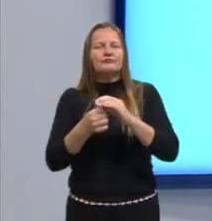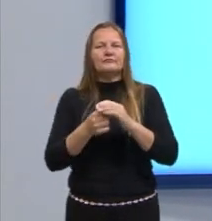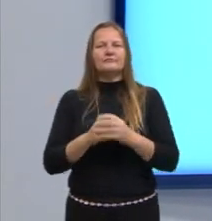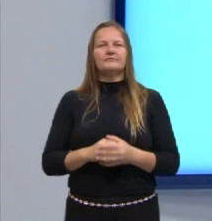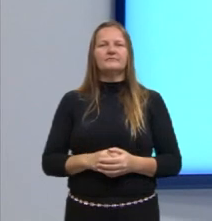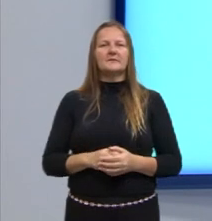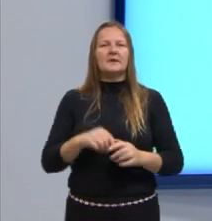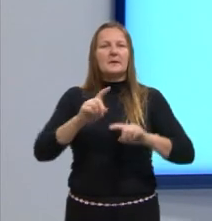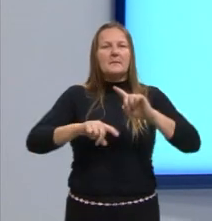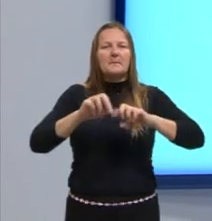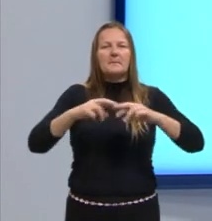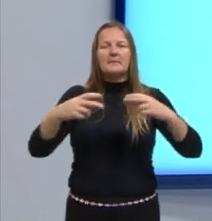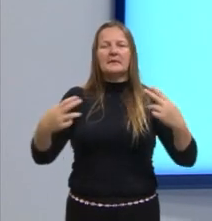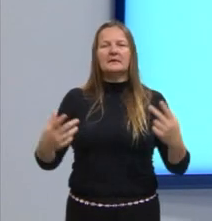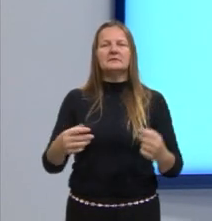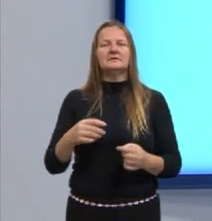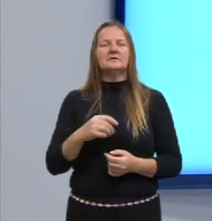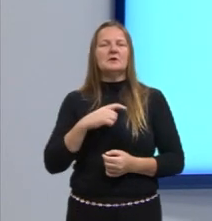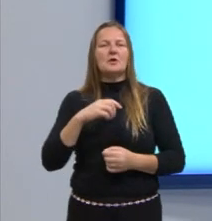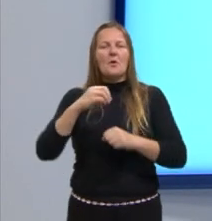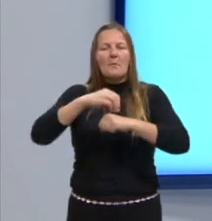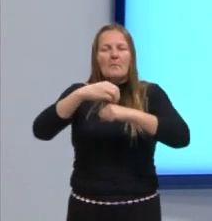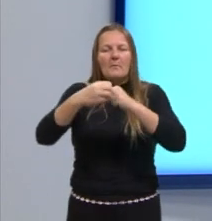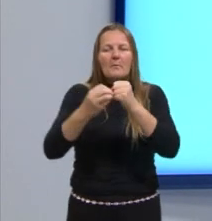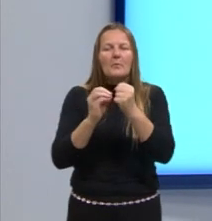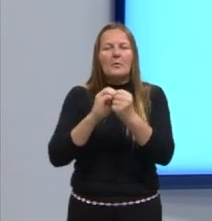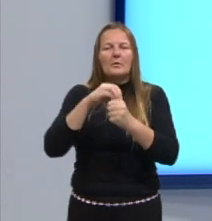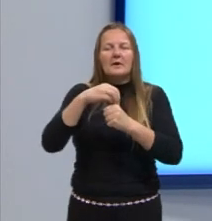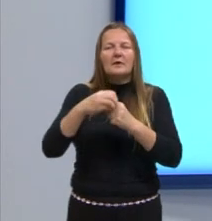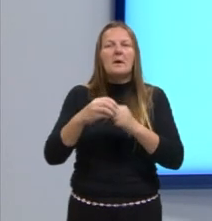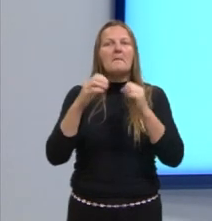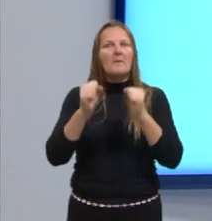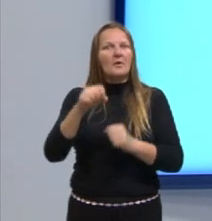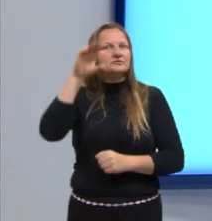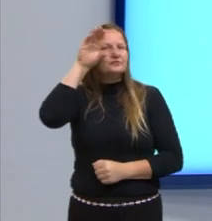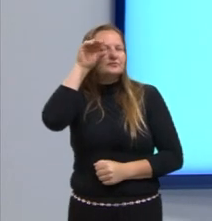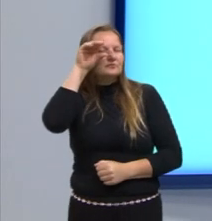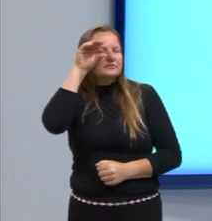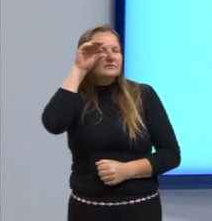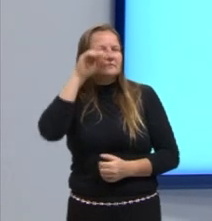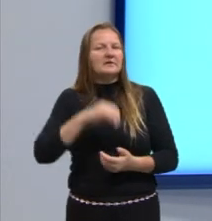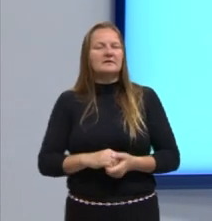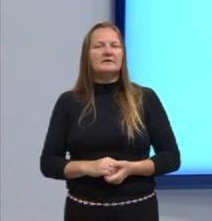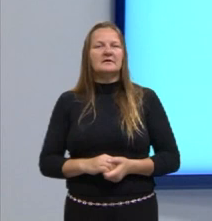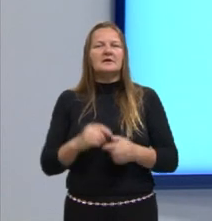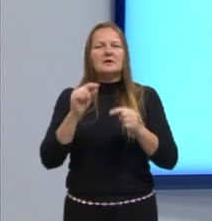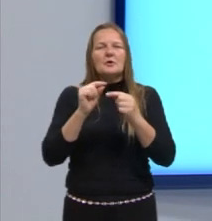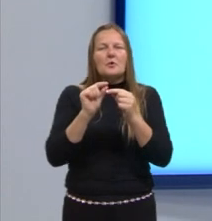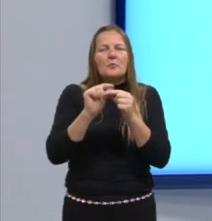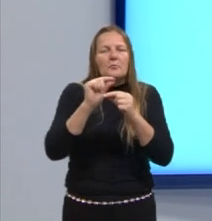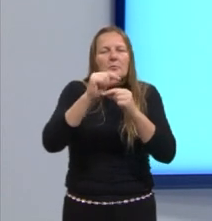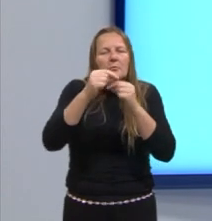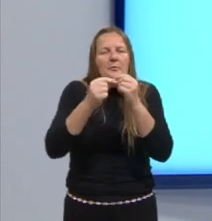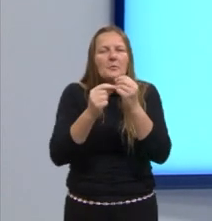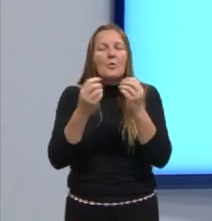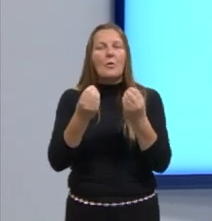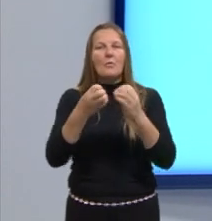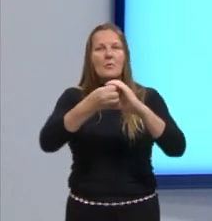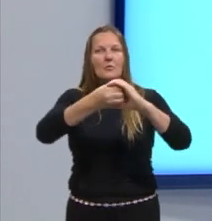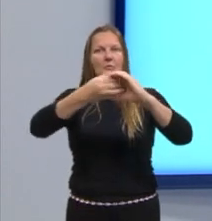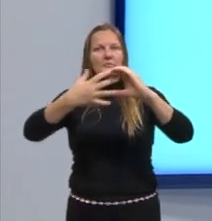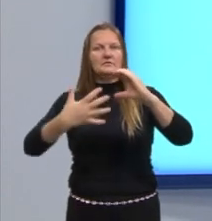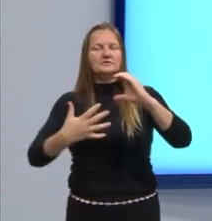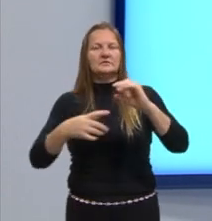matéria átomos moléculas e núcleos podem ser observadas nessas partículas características